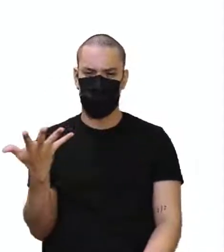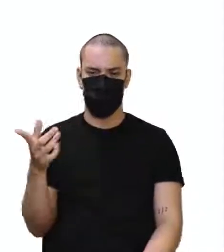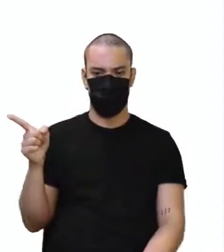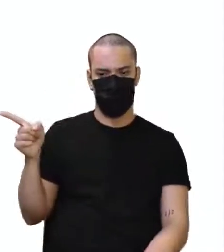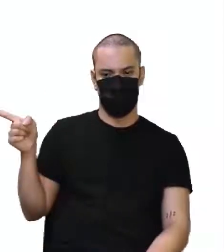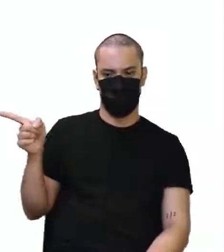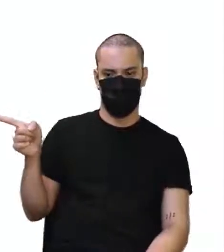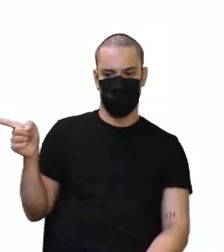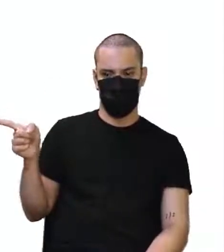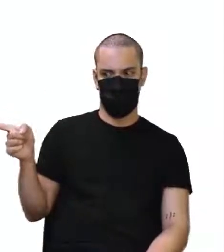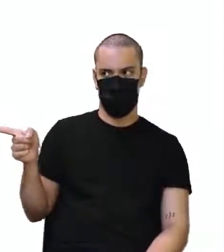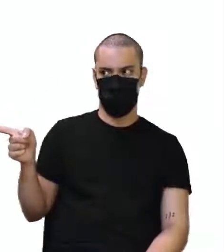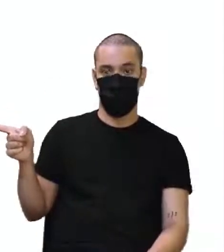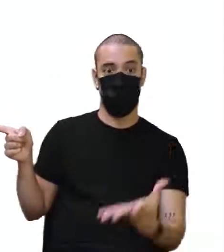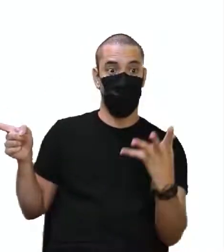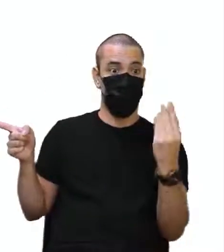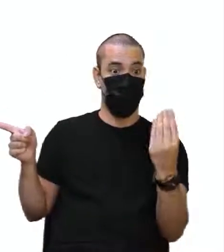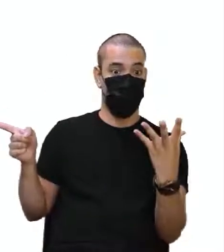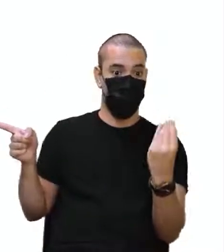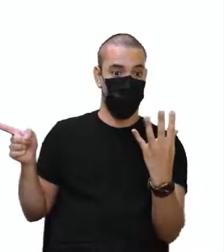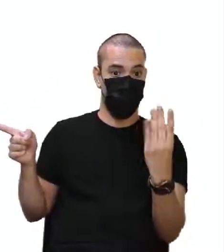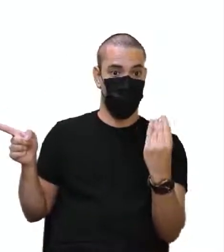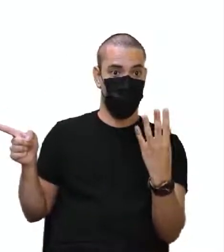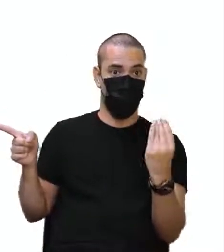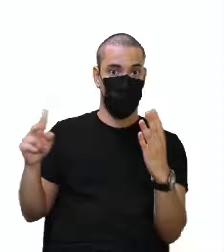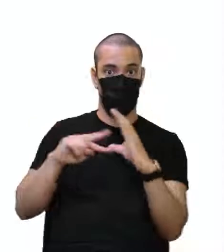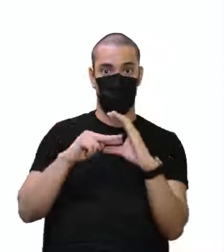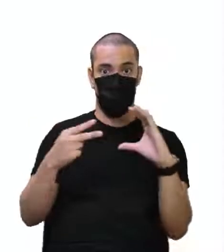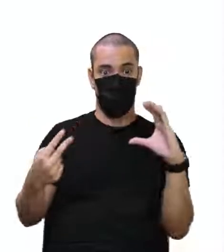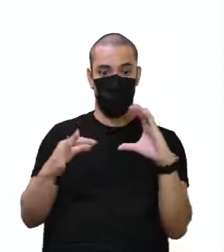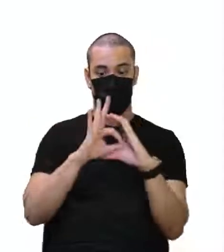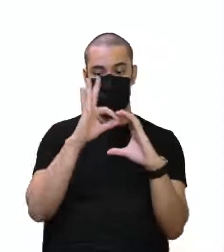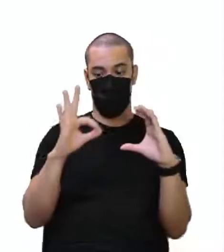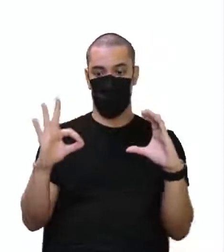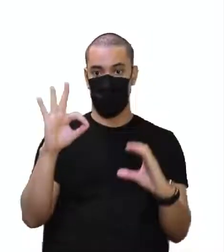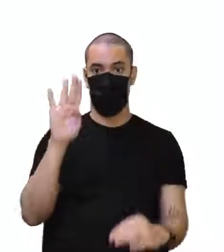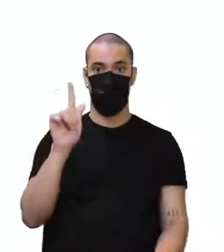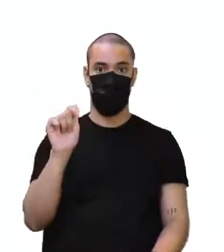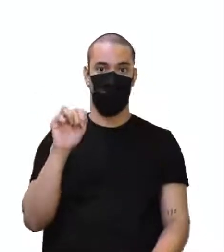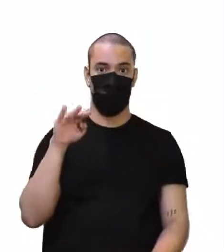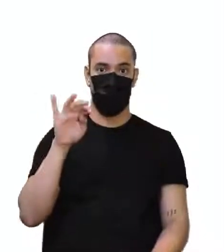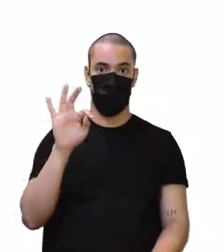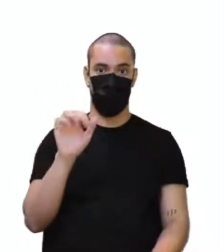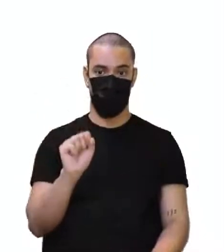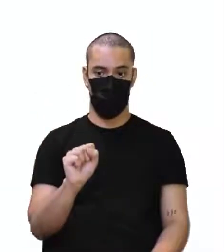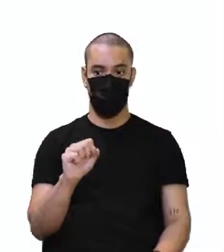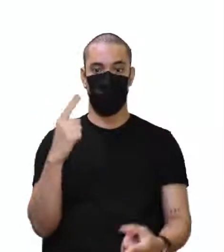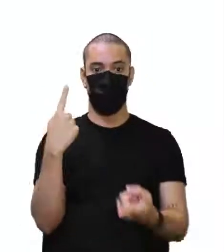de gametas produzidos por esse indivíduo, tá? Então,